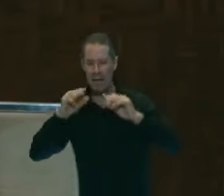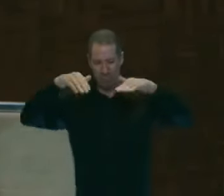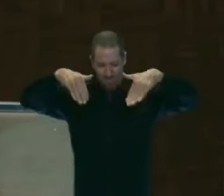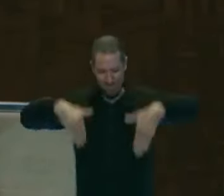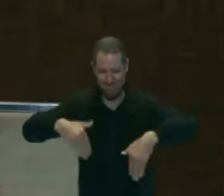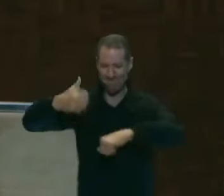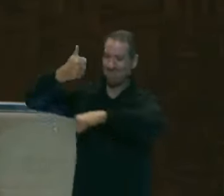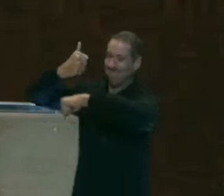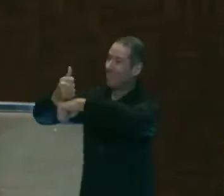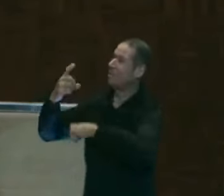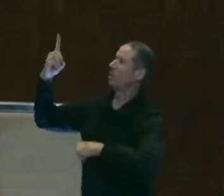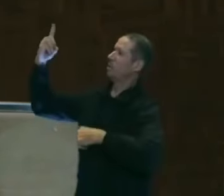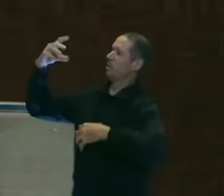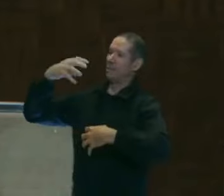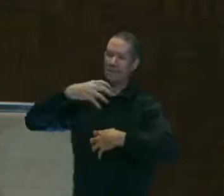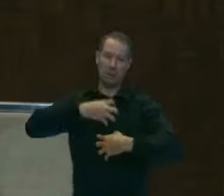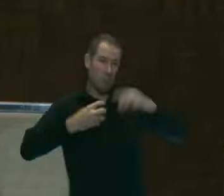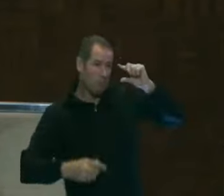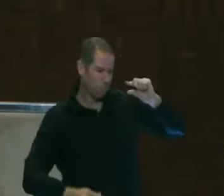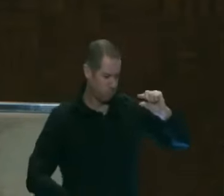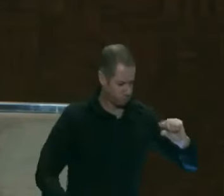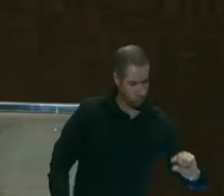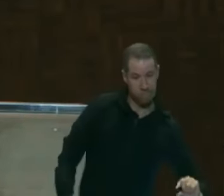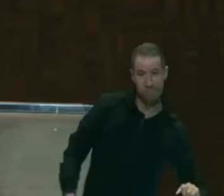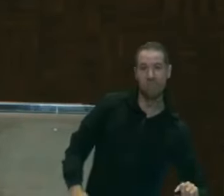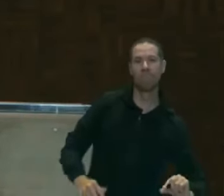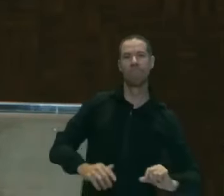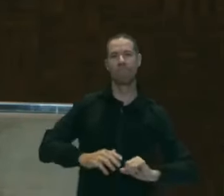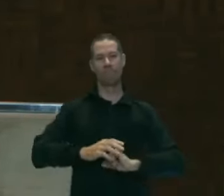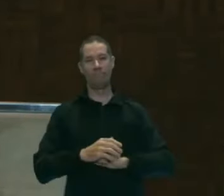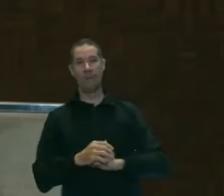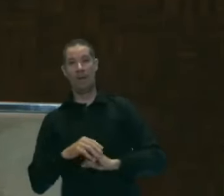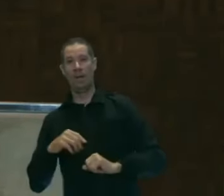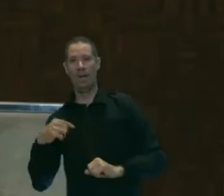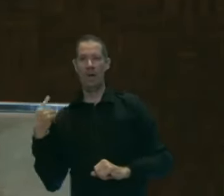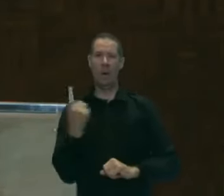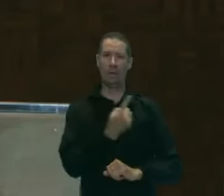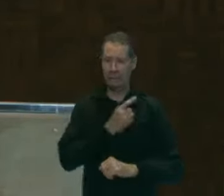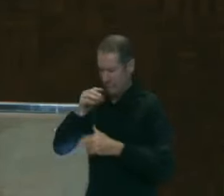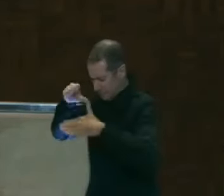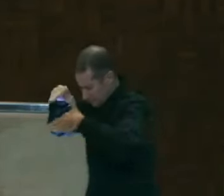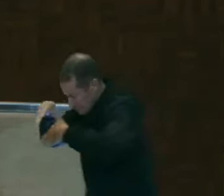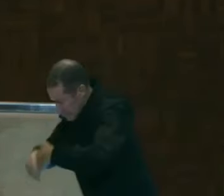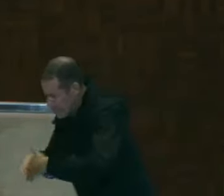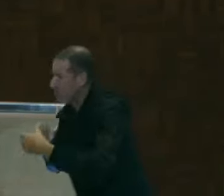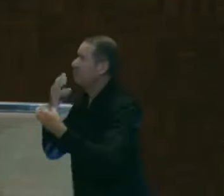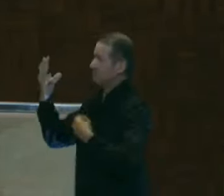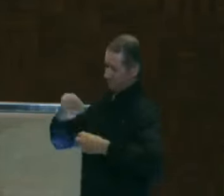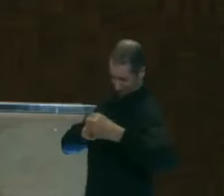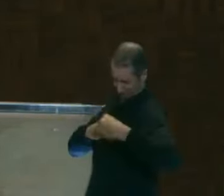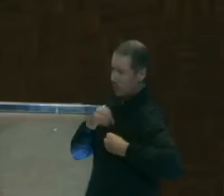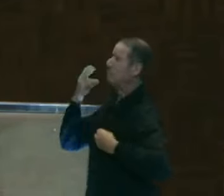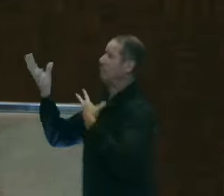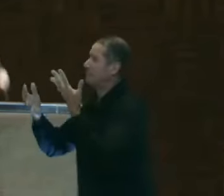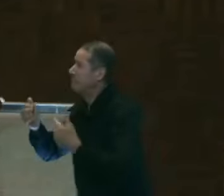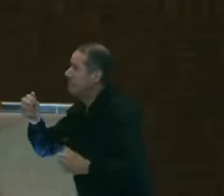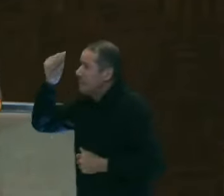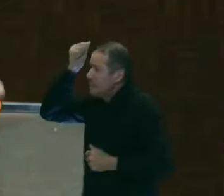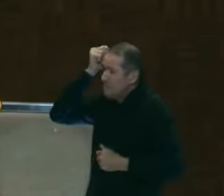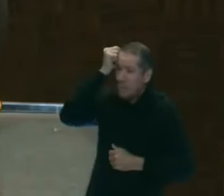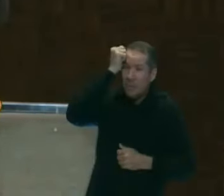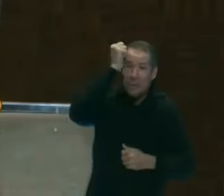de Deus nos sentimos tão pequenos, que nos quebrantamos, confessamos pecados, nos